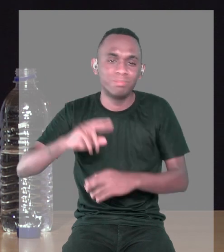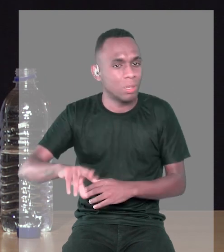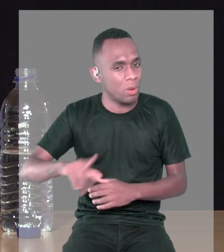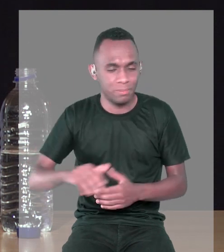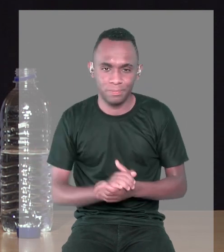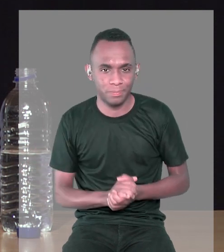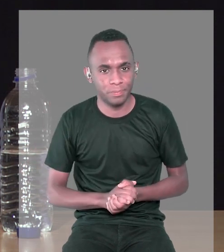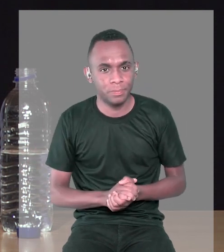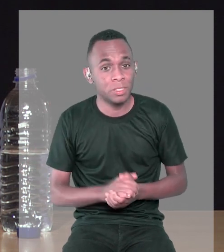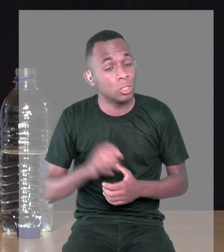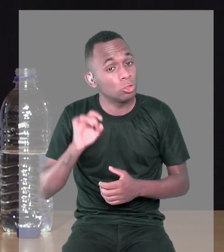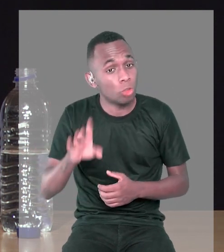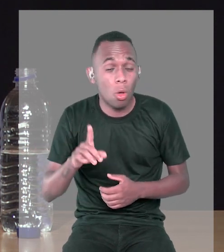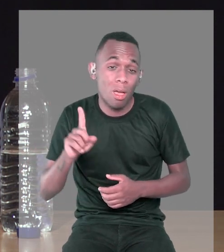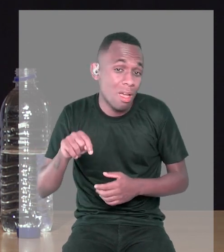superior.